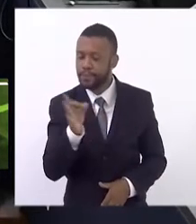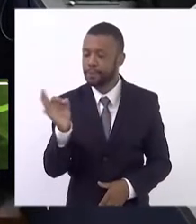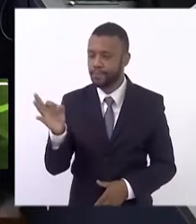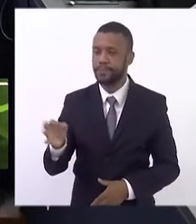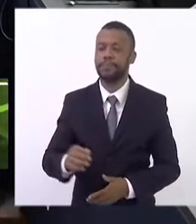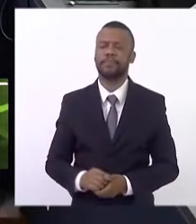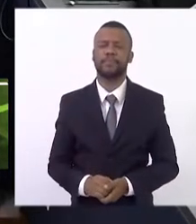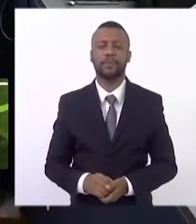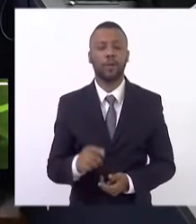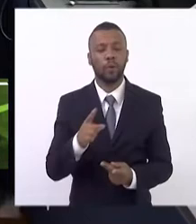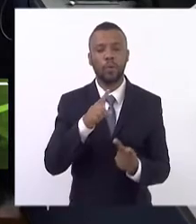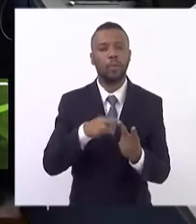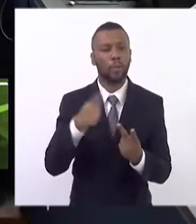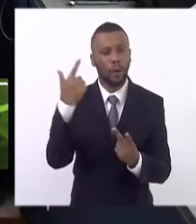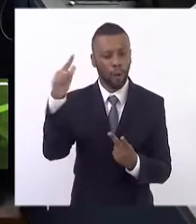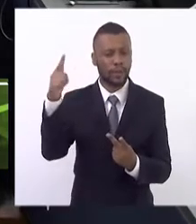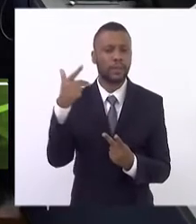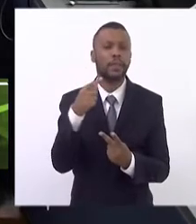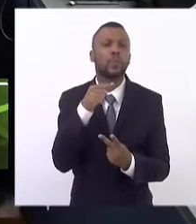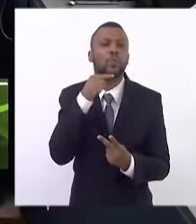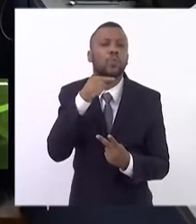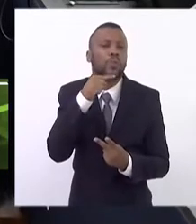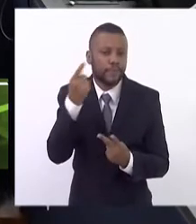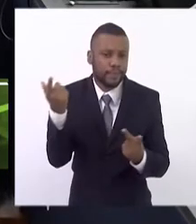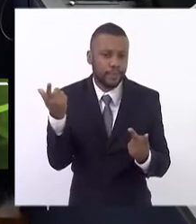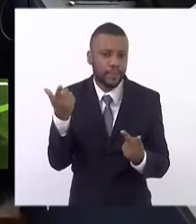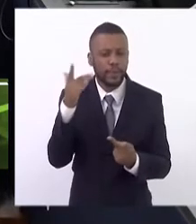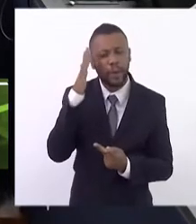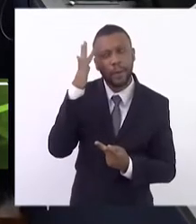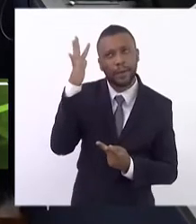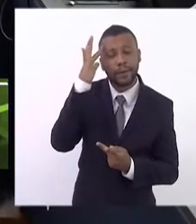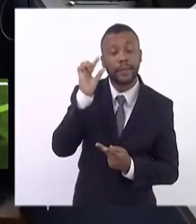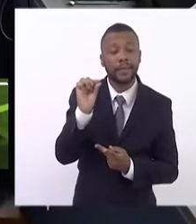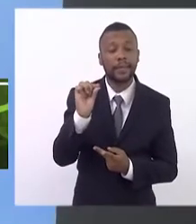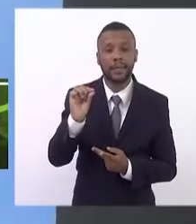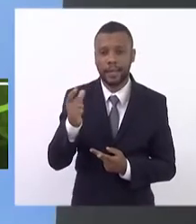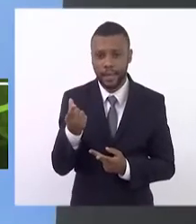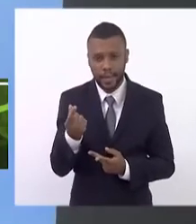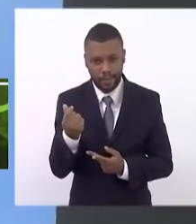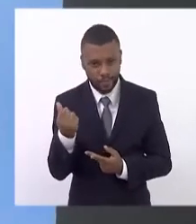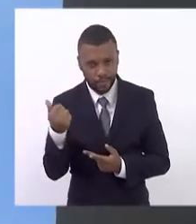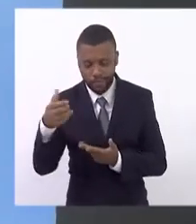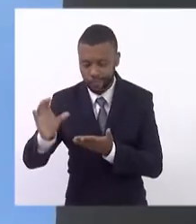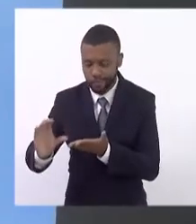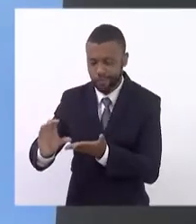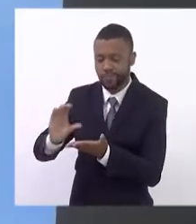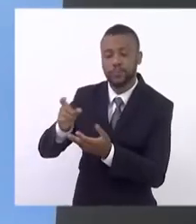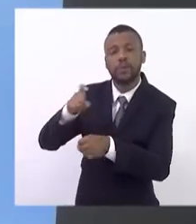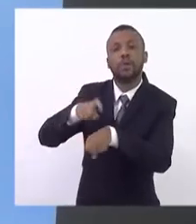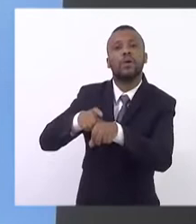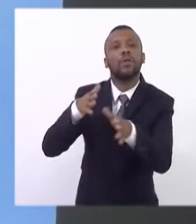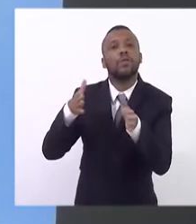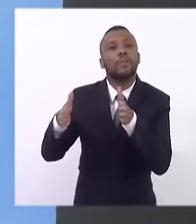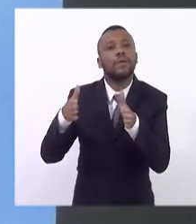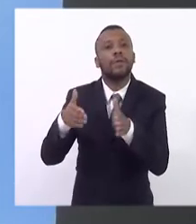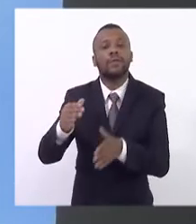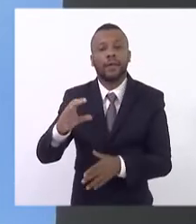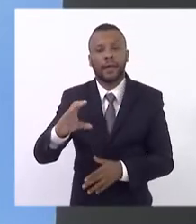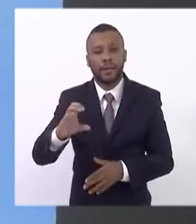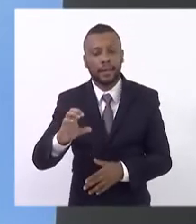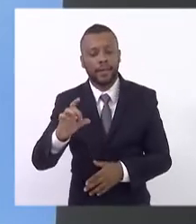que eu imaginava que estes recursos, no período da SEDAI, houvesse